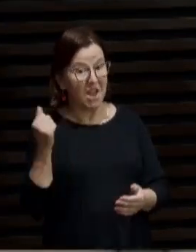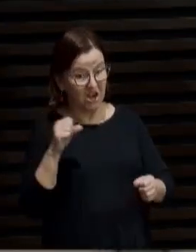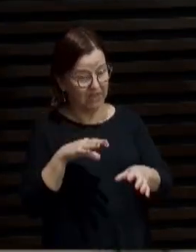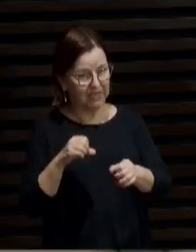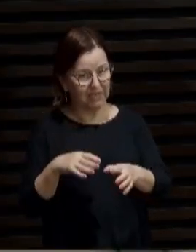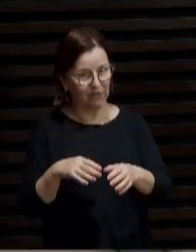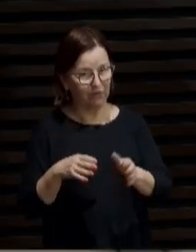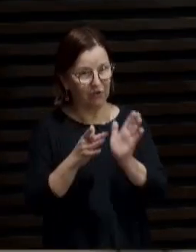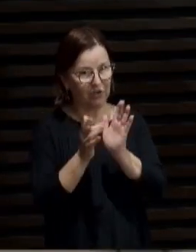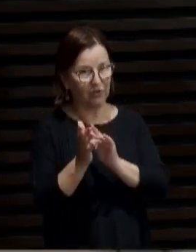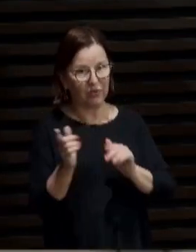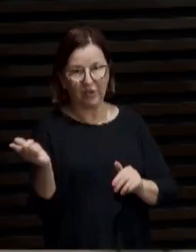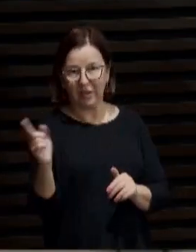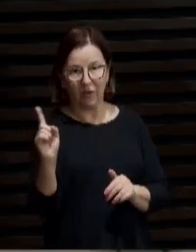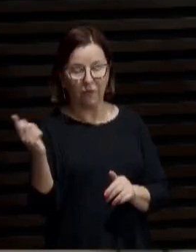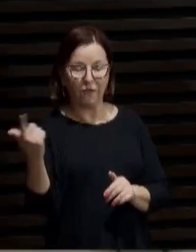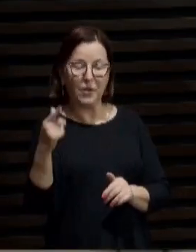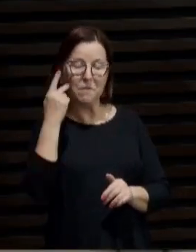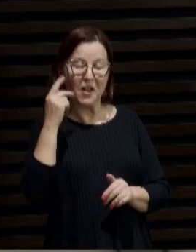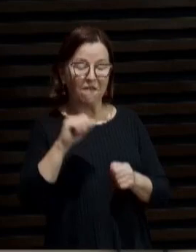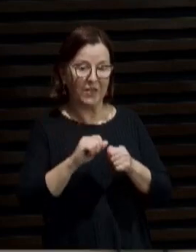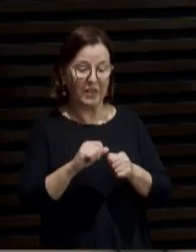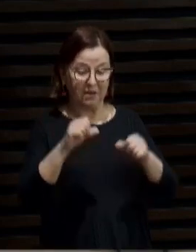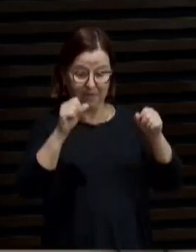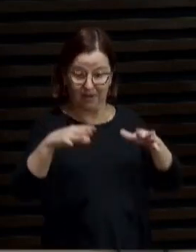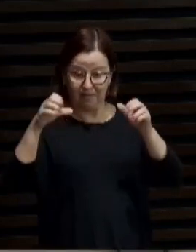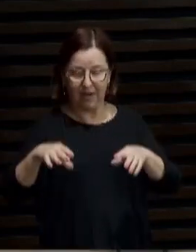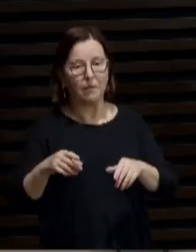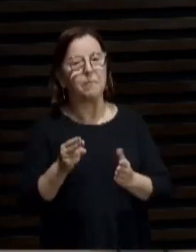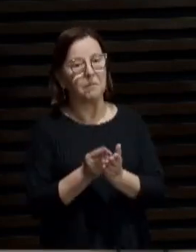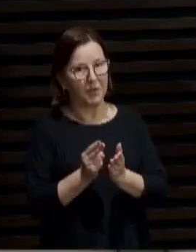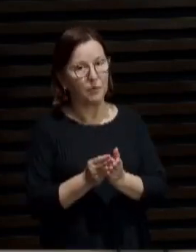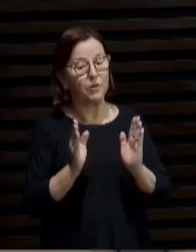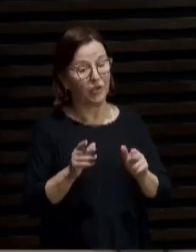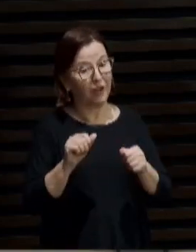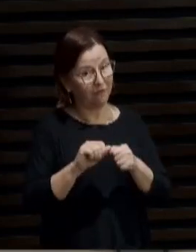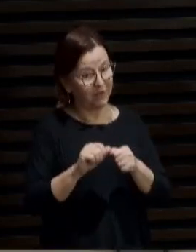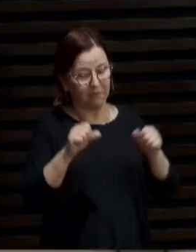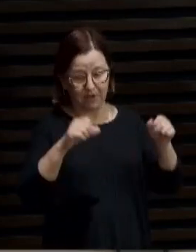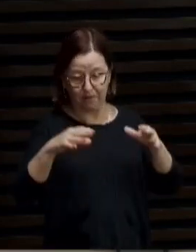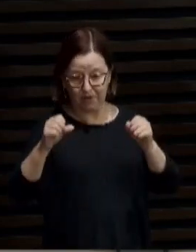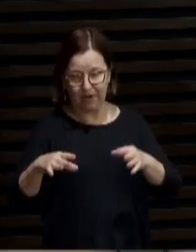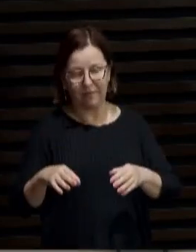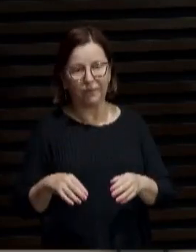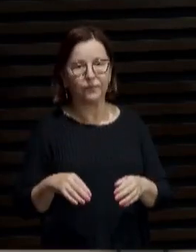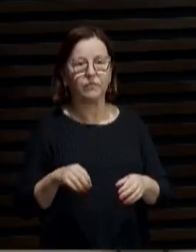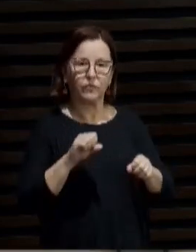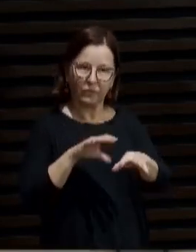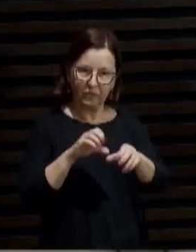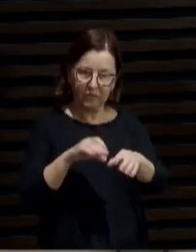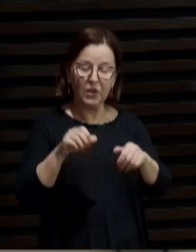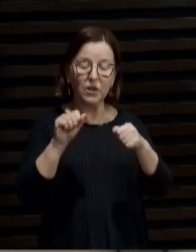Ele não veio para fazer milagres, ainda que ele fez muitos milagres. Tanto os ensinos como os milagres e os atos de amor de